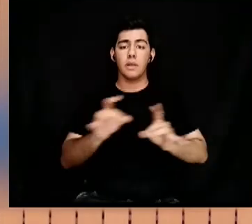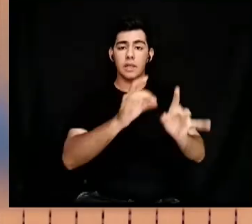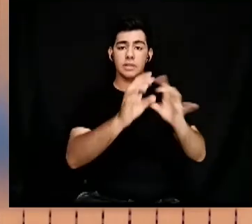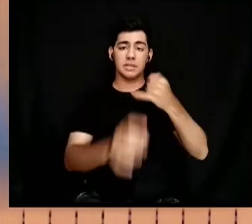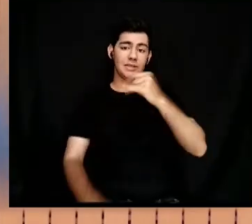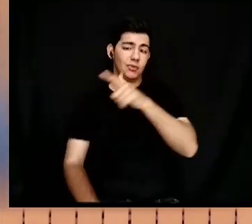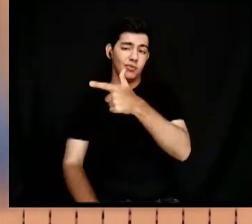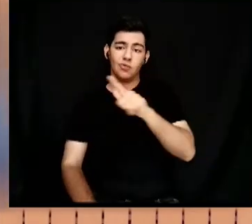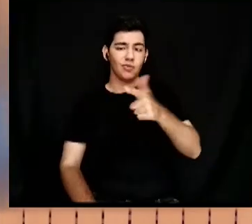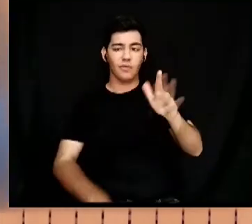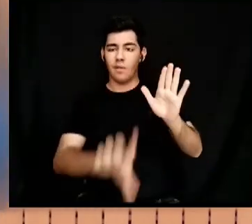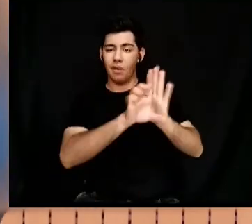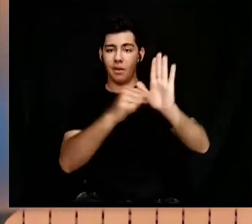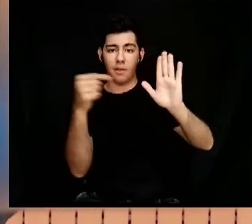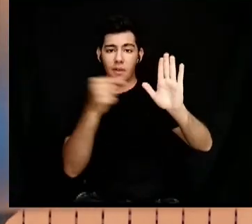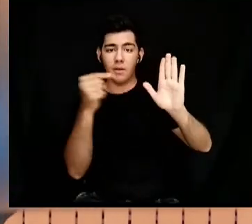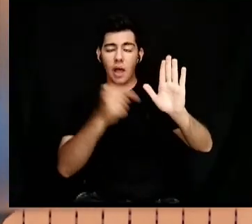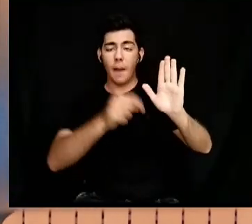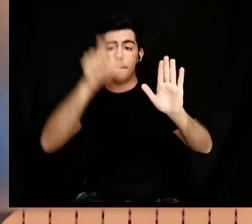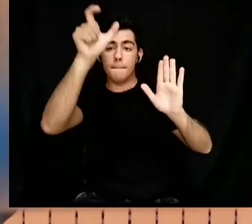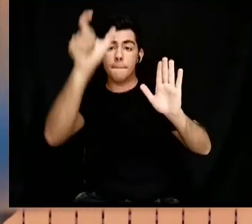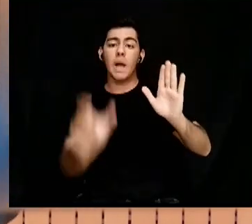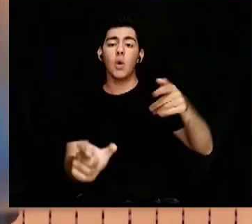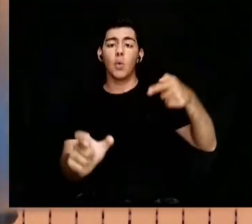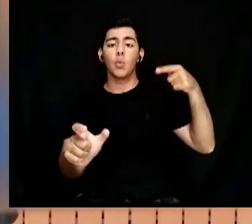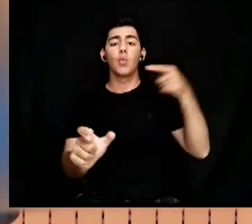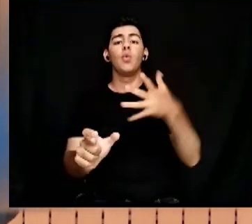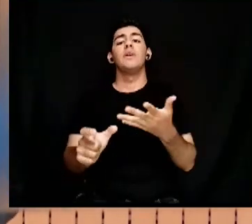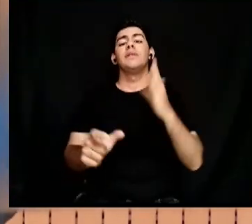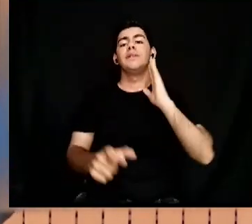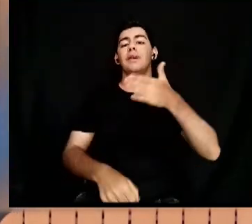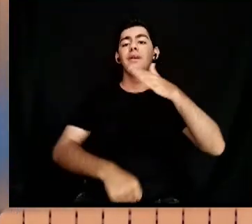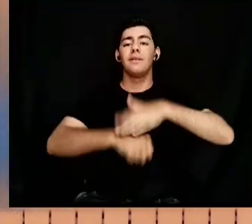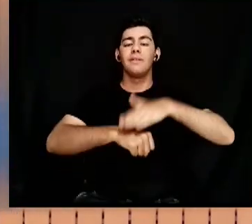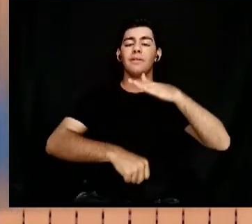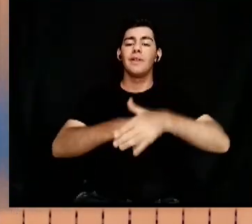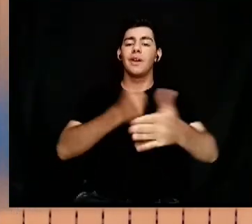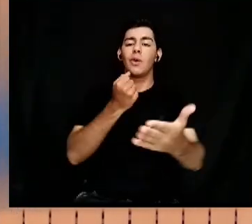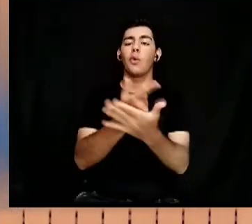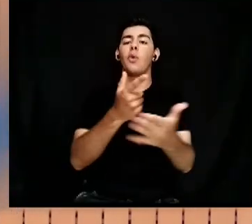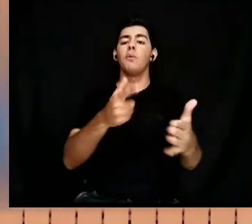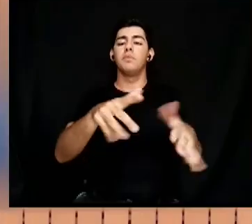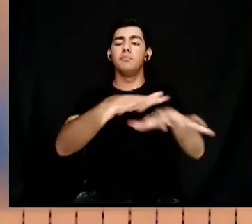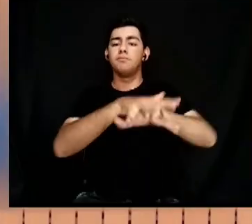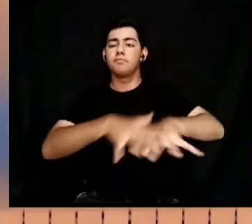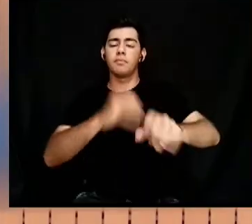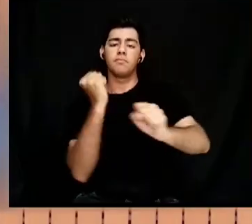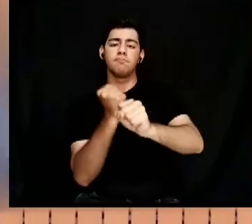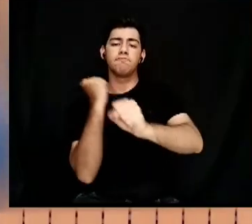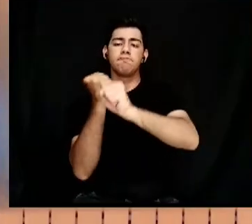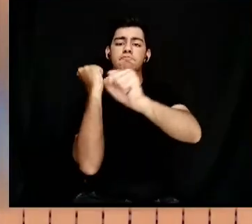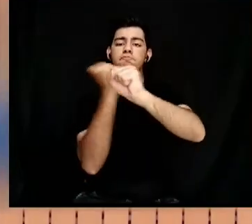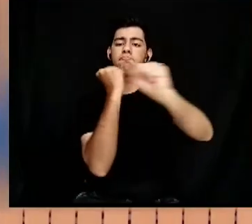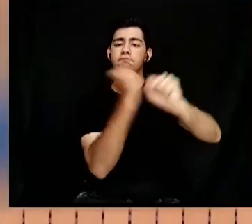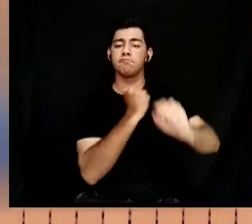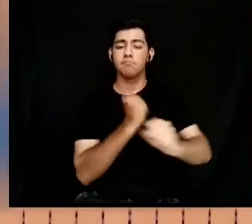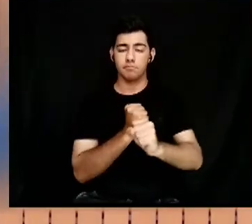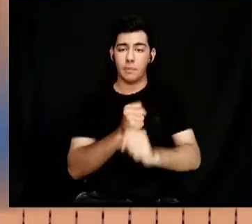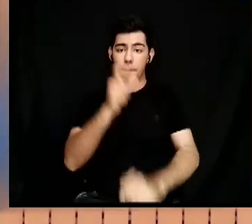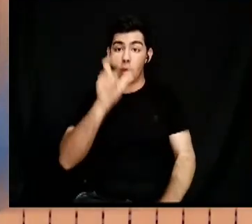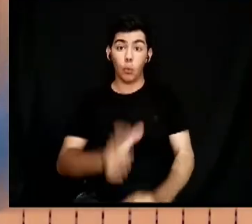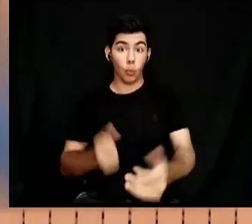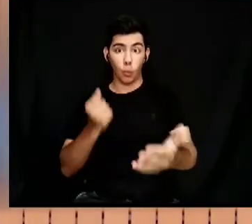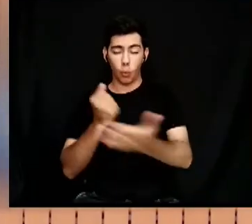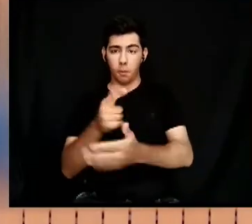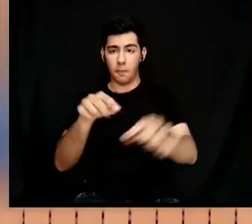o cidadão que após loteada a área, o cidadão que comprar um lote, se não tivermos essa